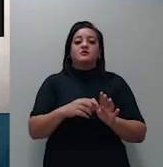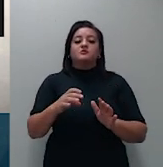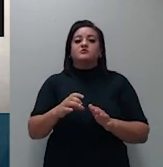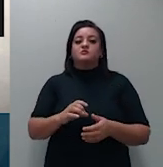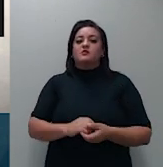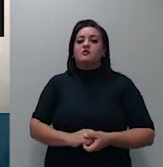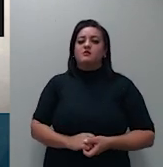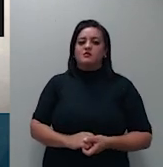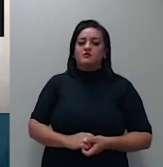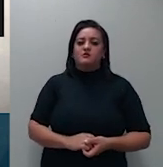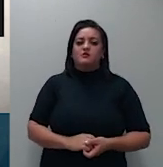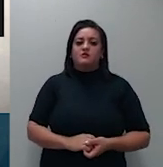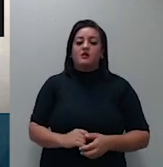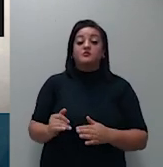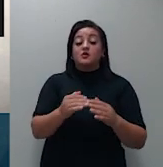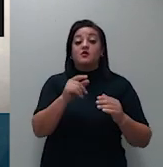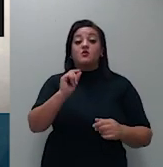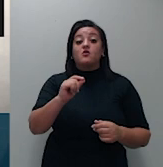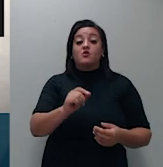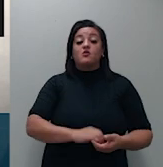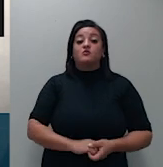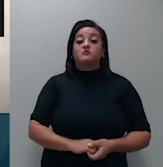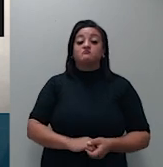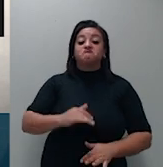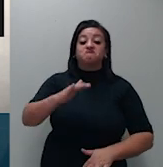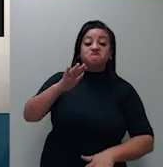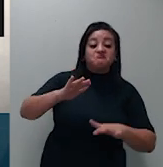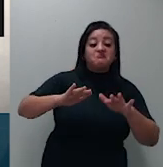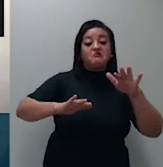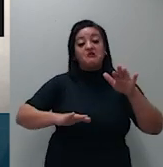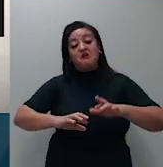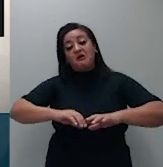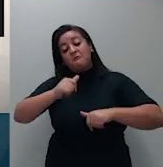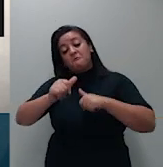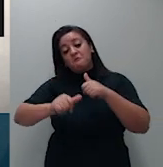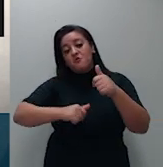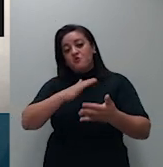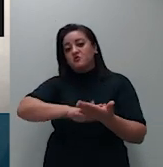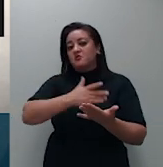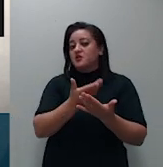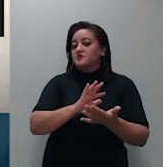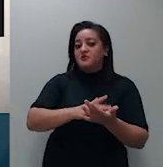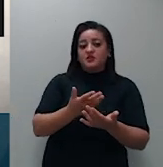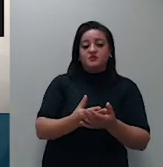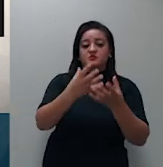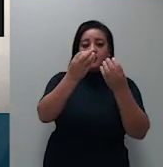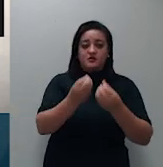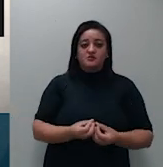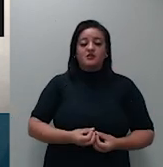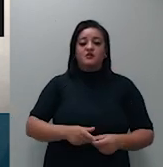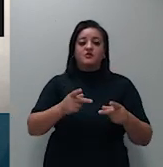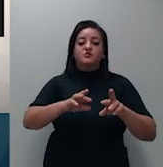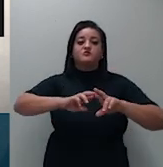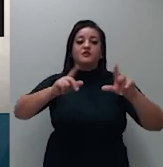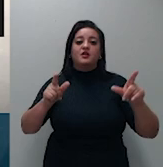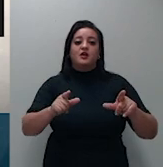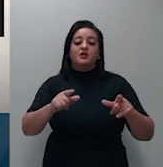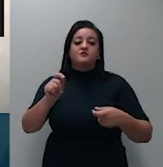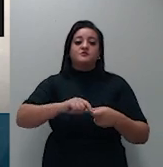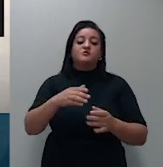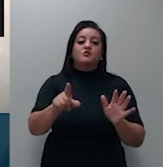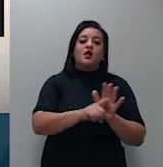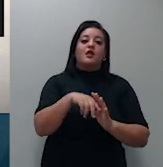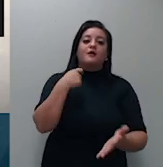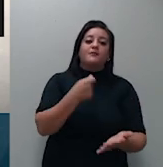visto que gravitam na interpretação ao lado de considerações valorativas fazendo com que a lei seja aplicada de acordo